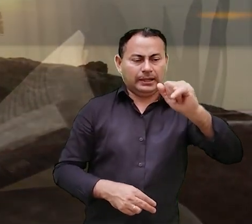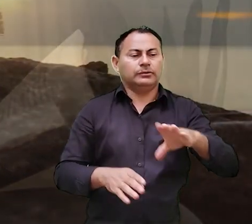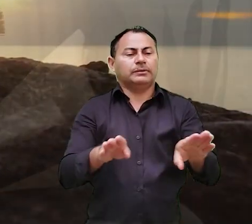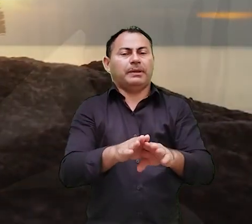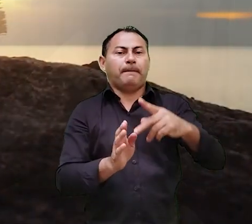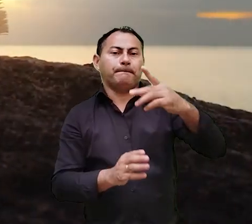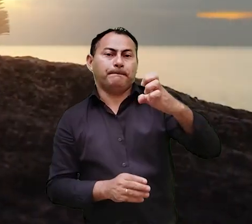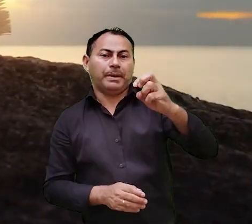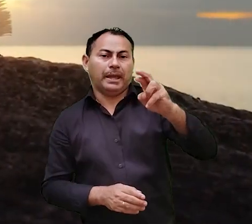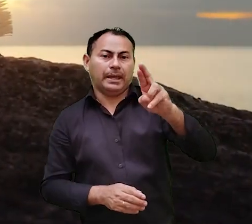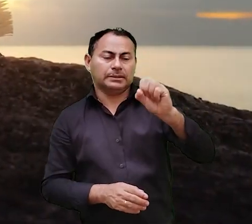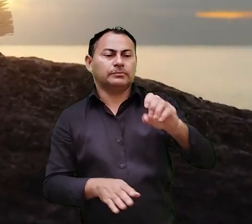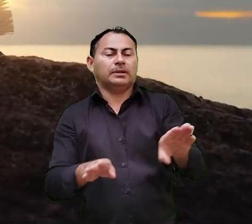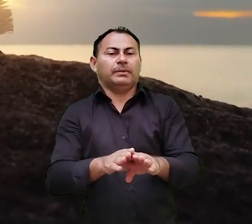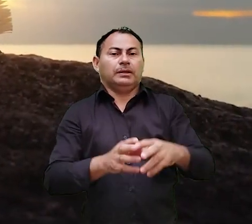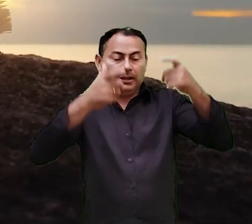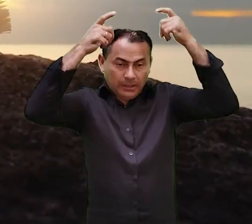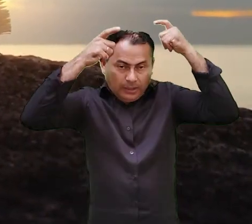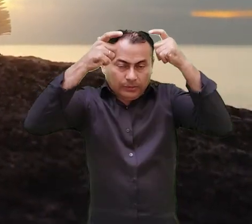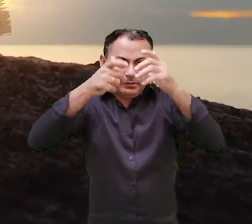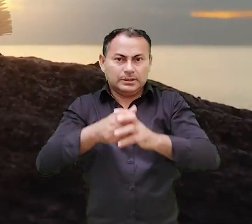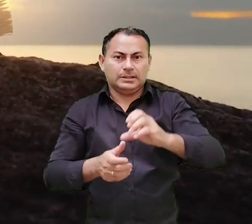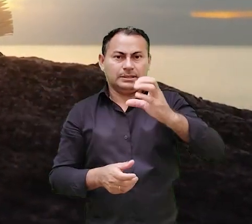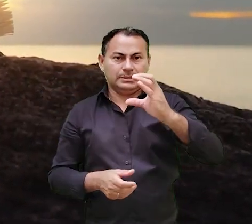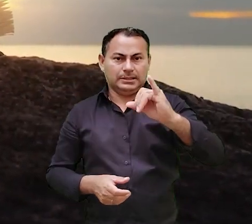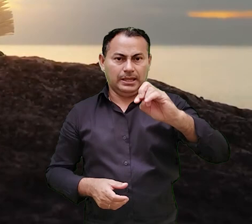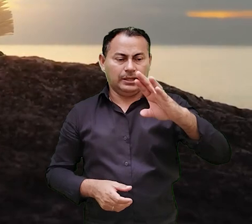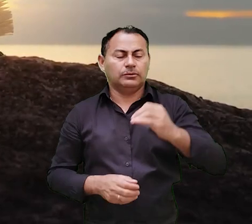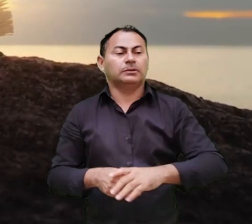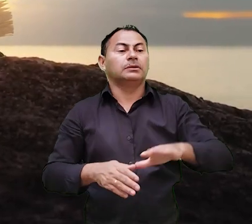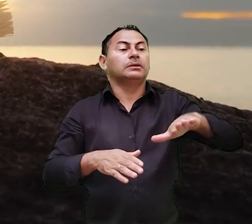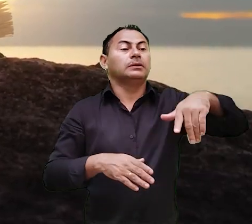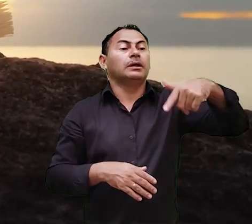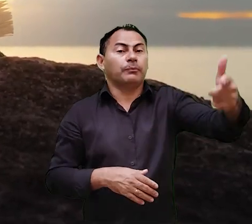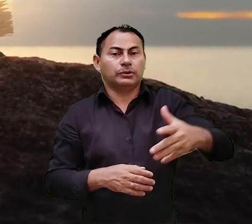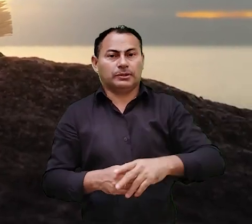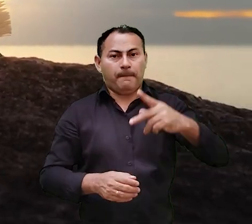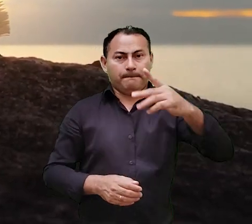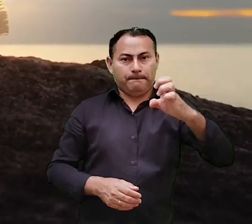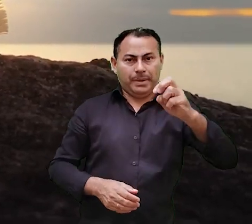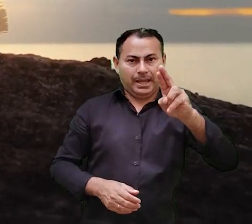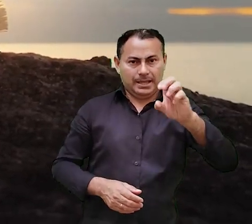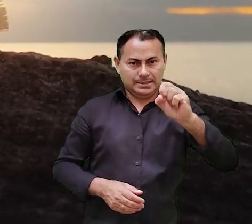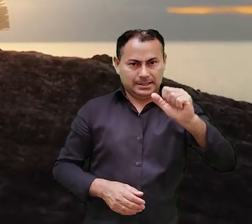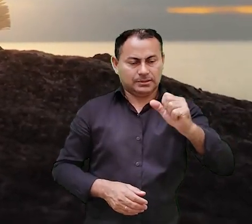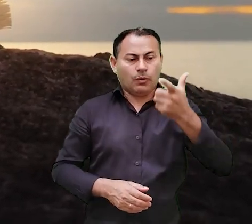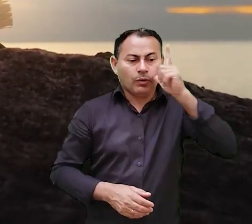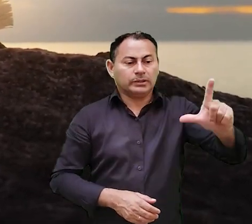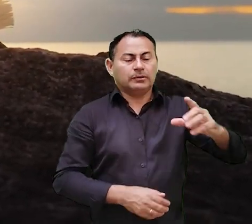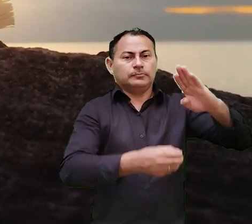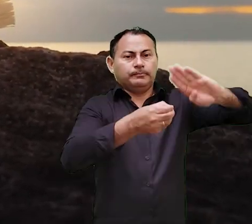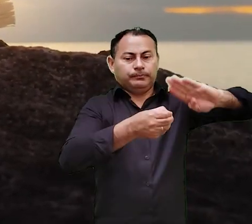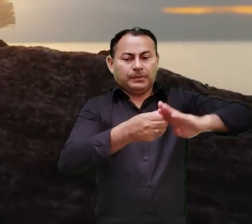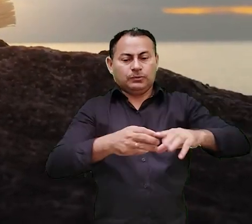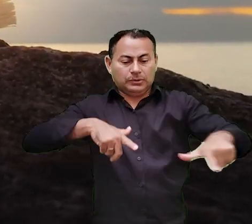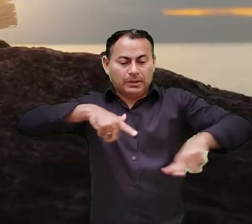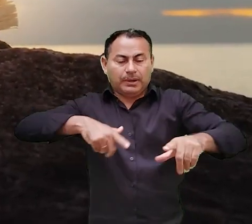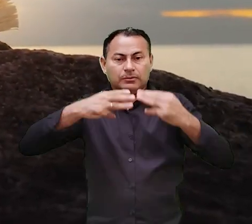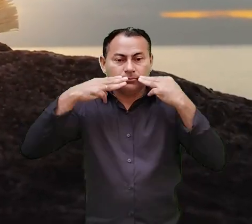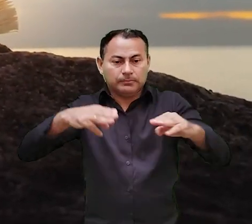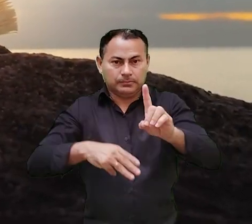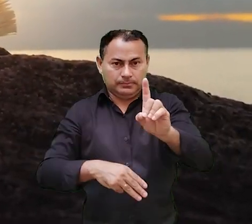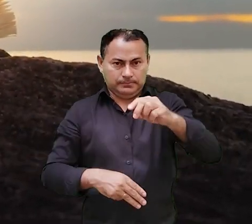da Médio-Persa, e também durante o reinado de Ciro o Grande, e depois que os persas conquistaram a Babilônia. O ministério